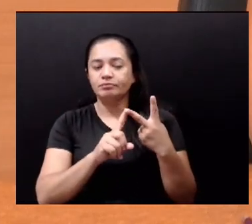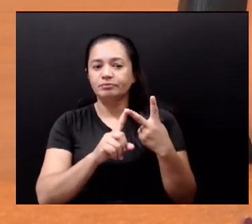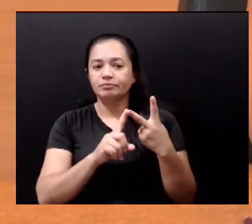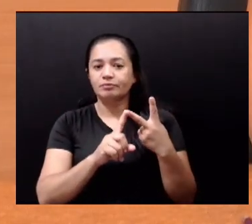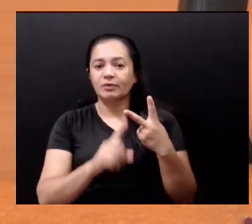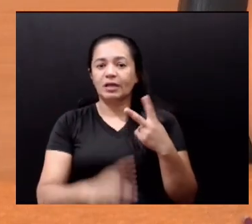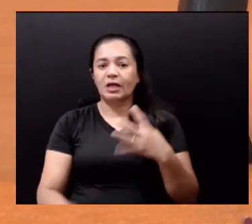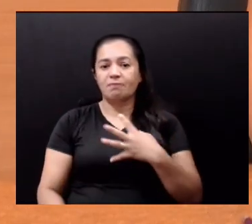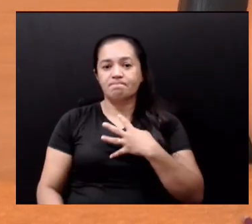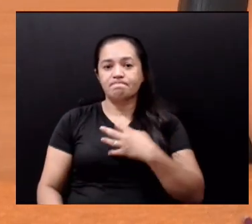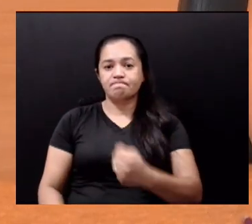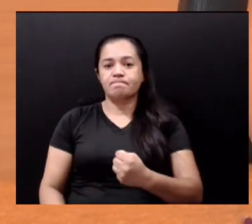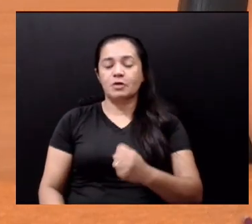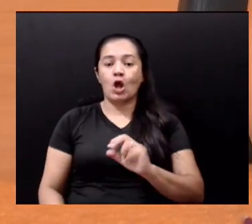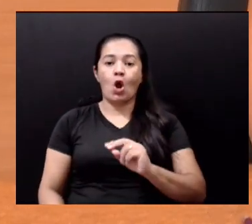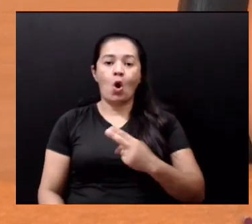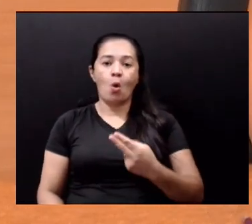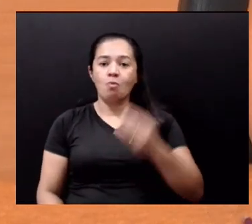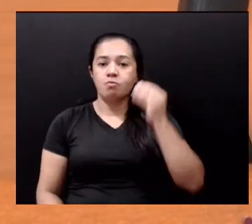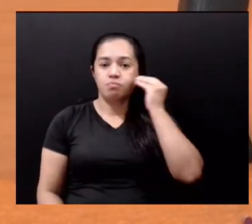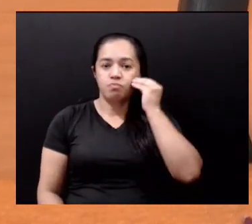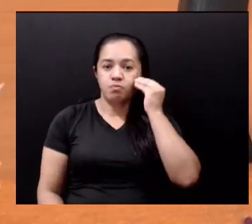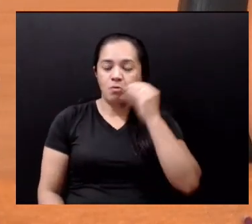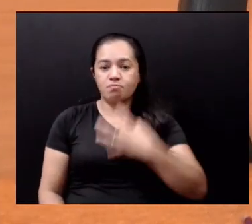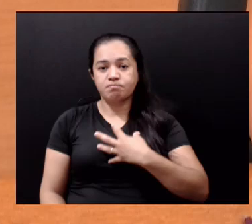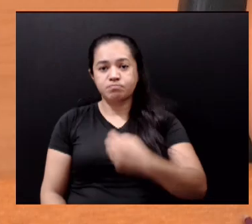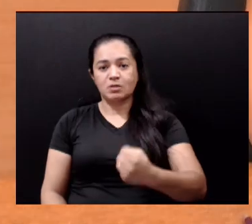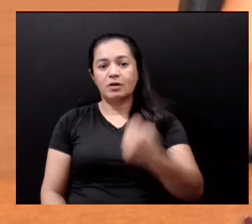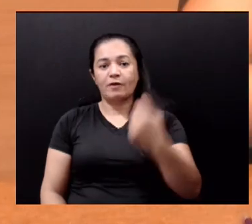de 27,5%. Então,